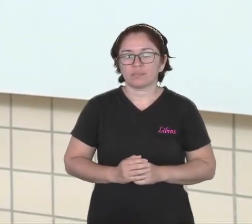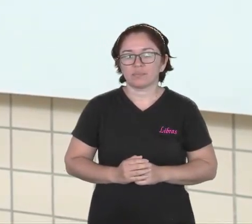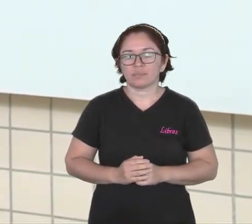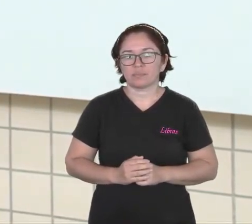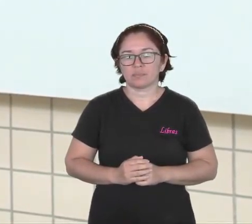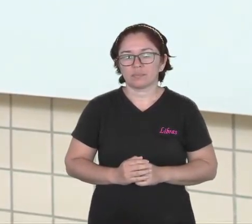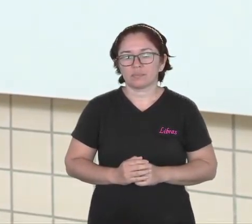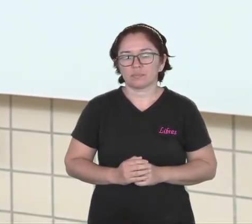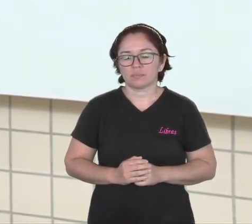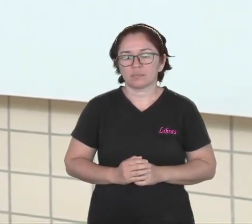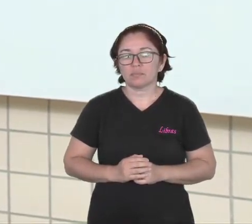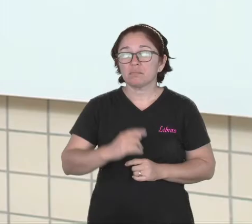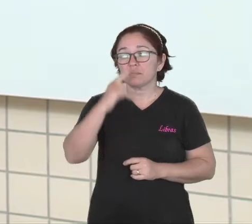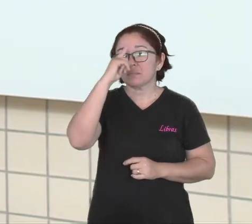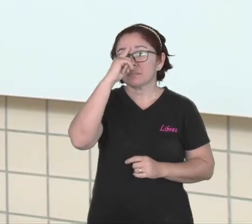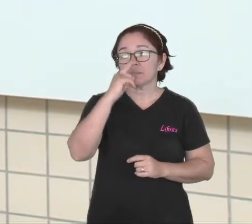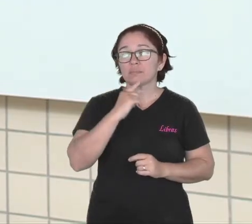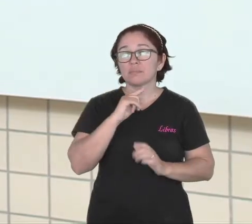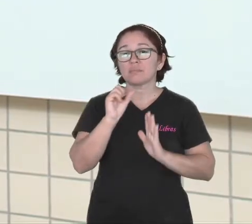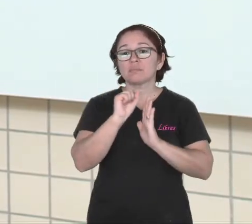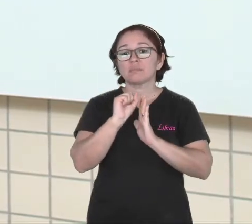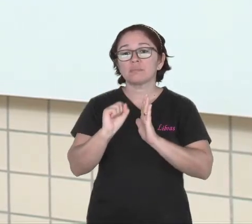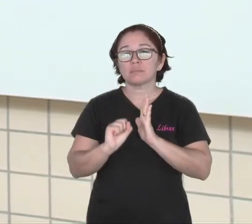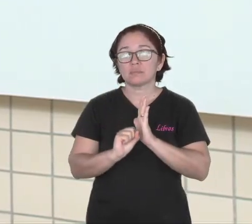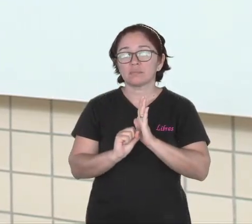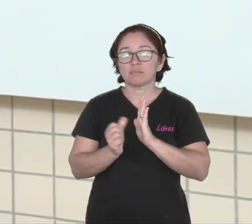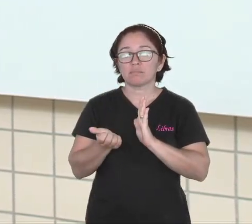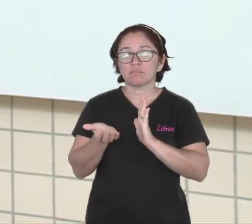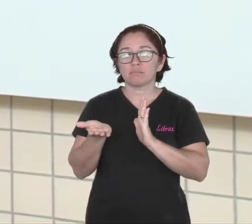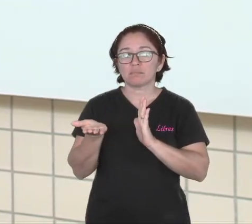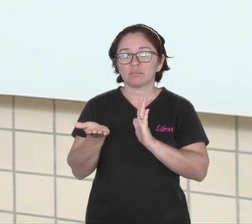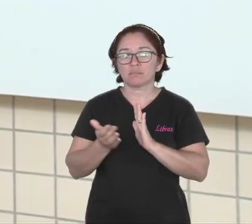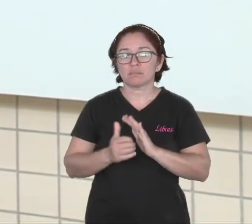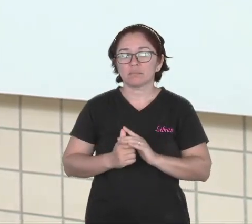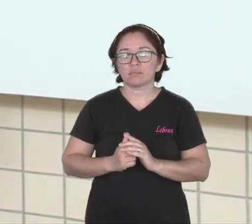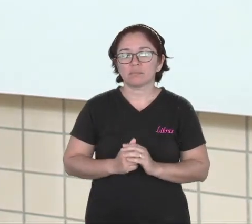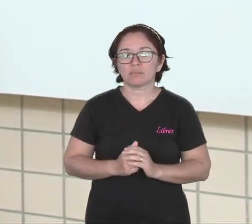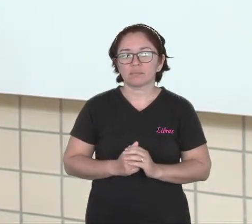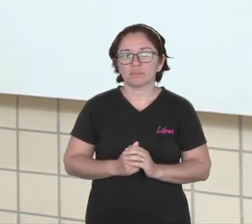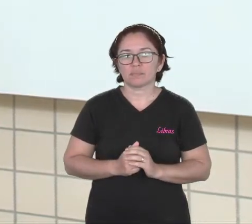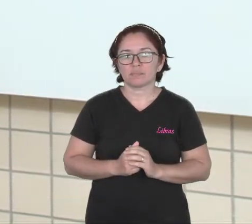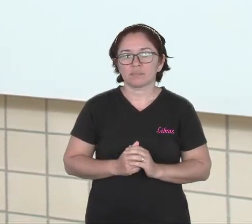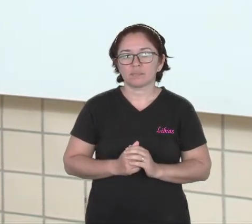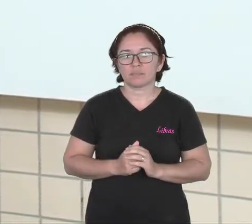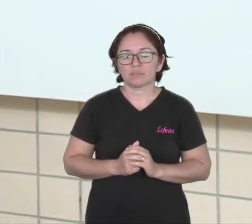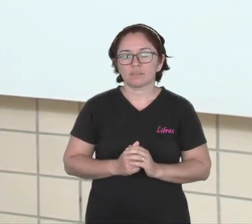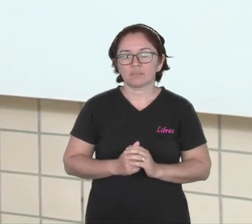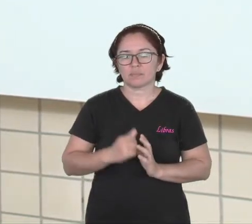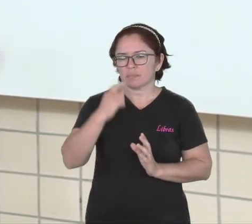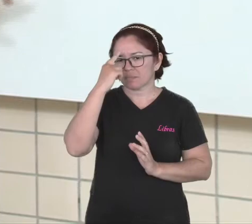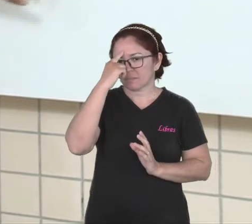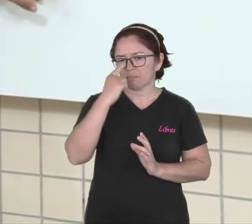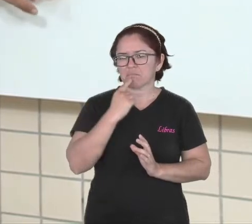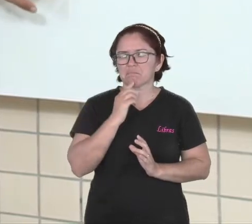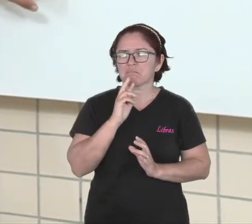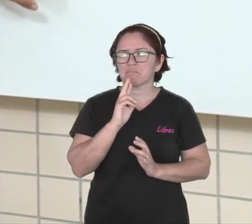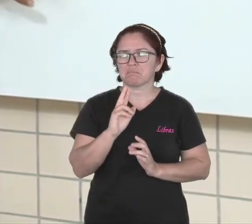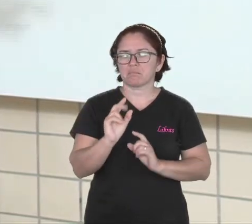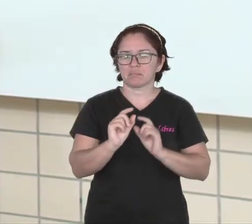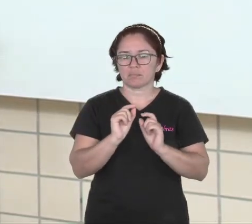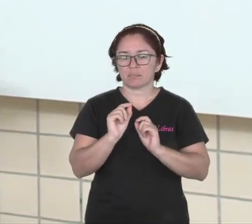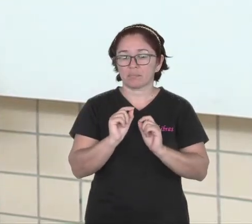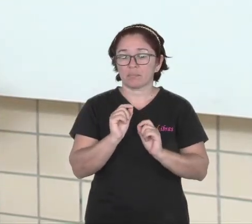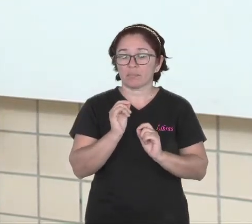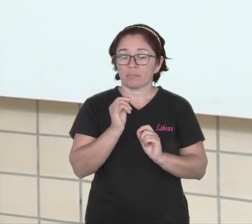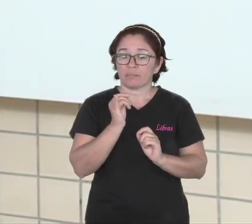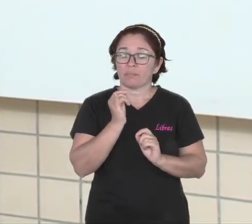pede é a imagem, então vamos fazer a imagem desse. A imagem é o seguinte: dentro do